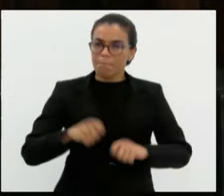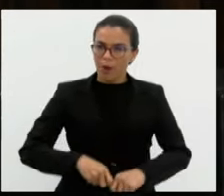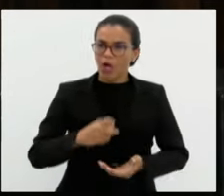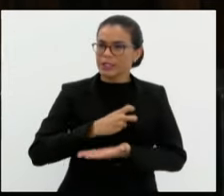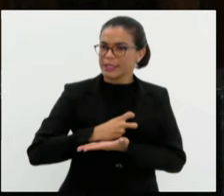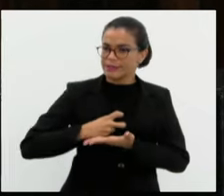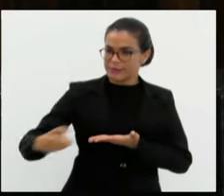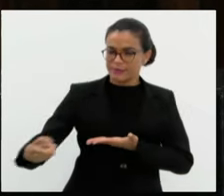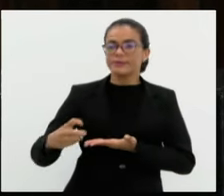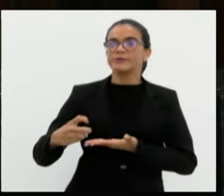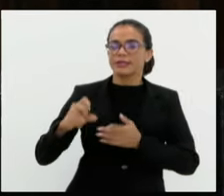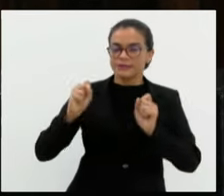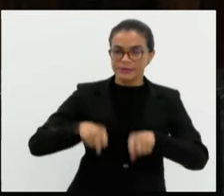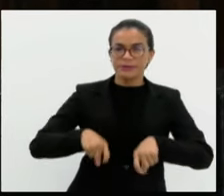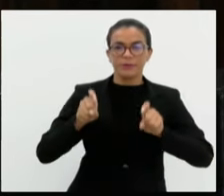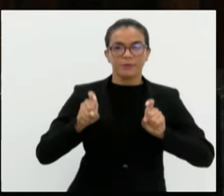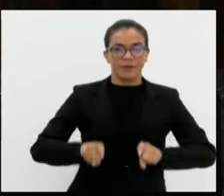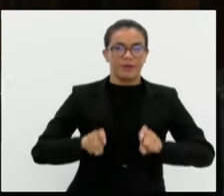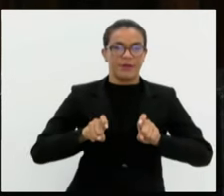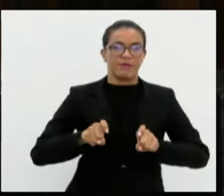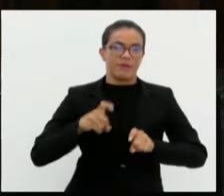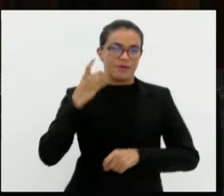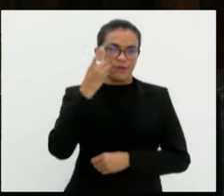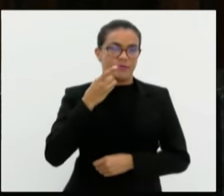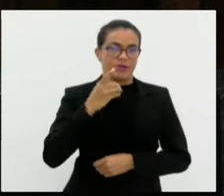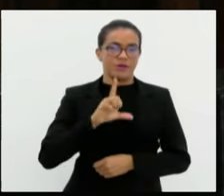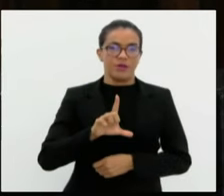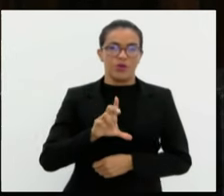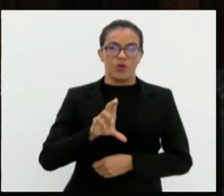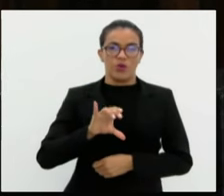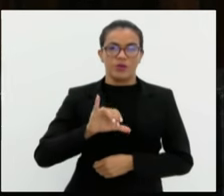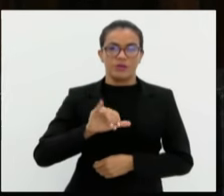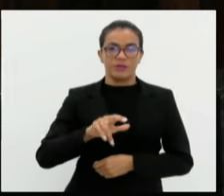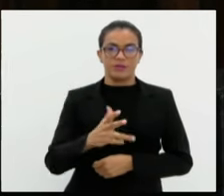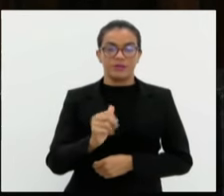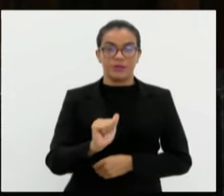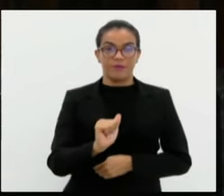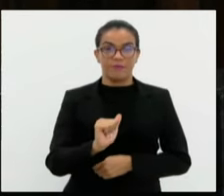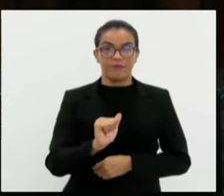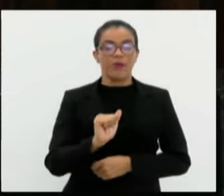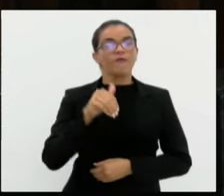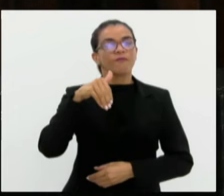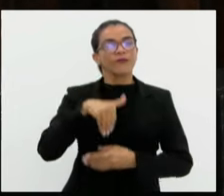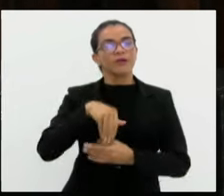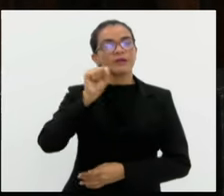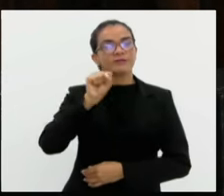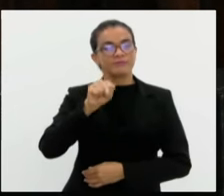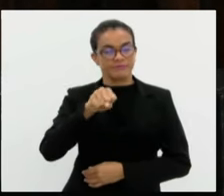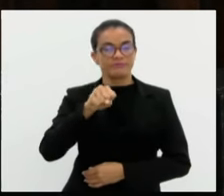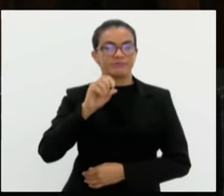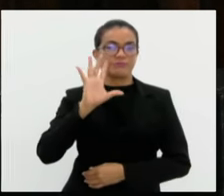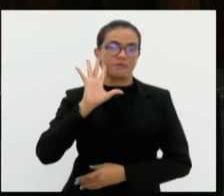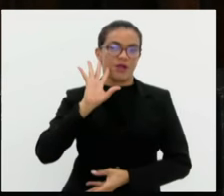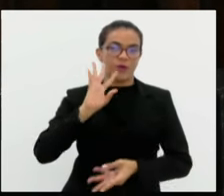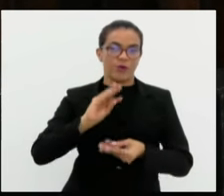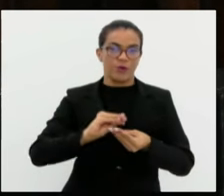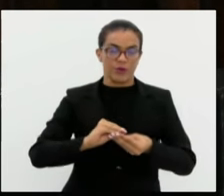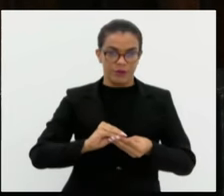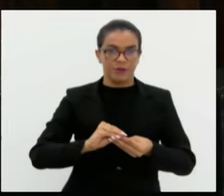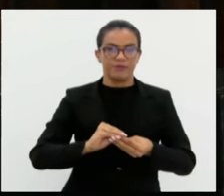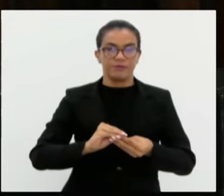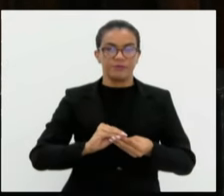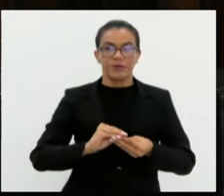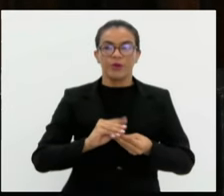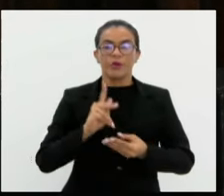da deputada Lucinha. Então, votar sim, para concluir, presidente, no projeto de